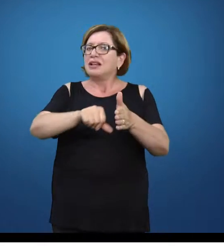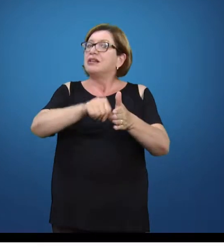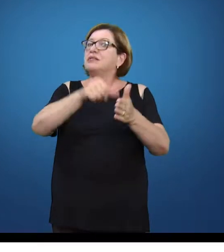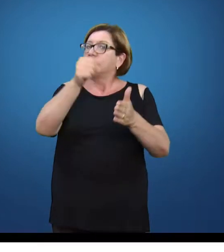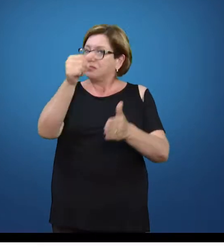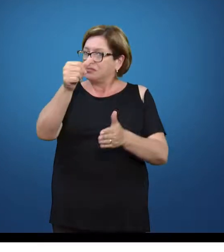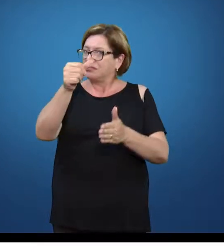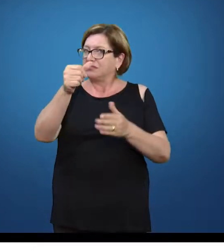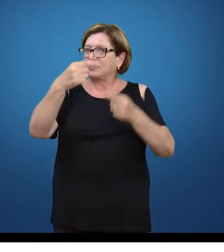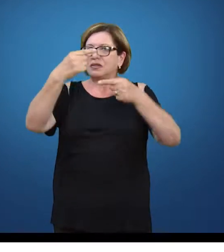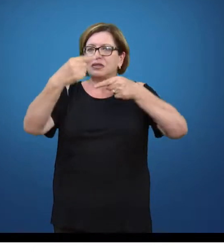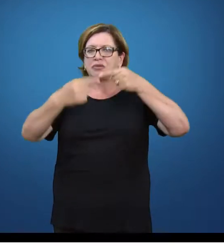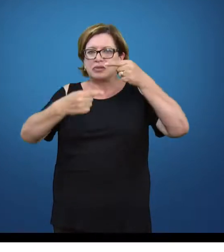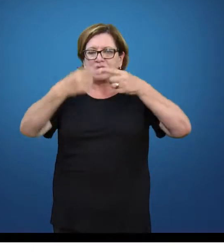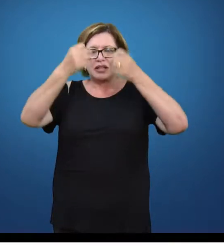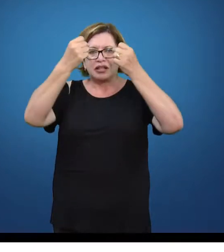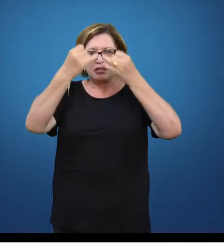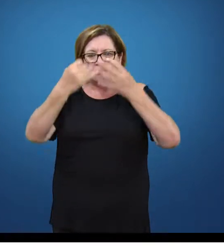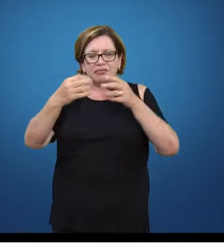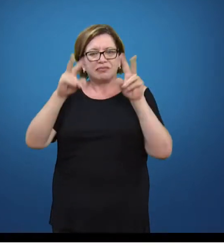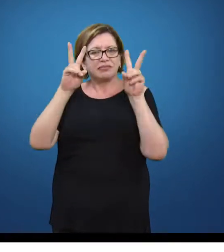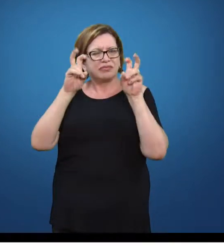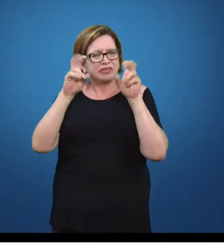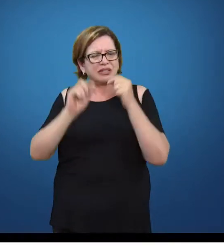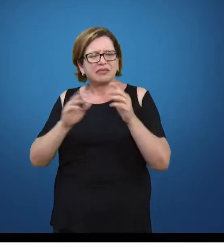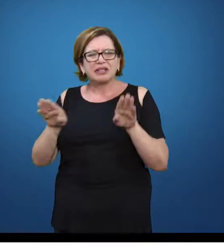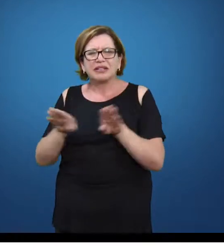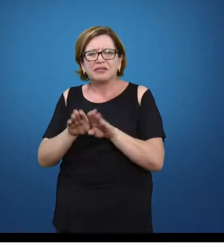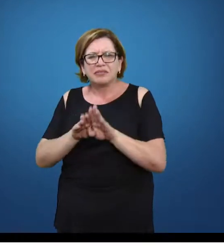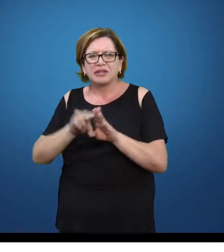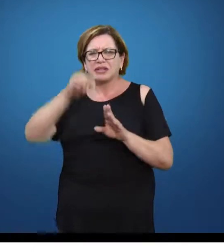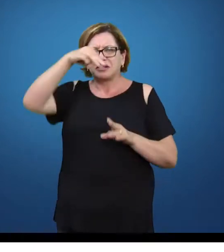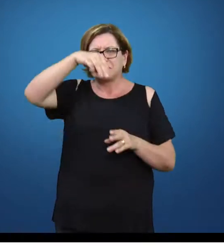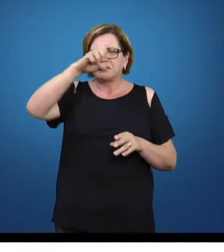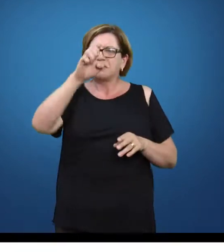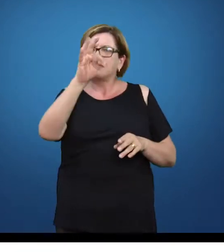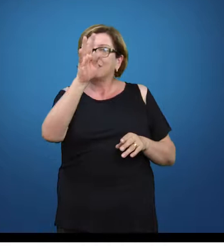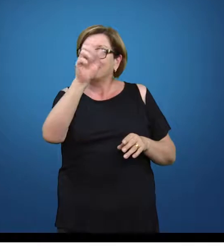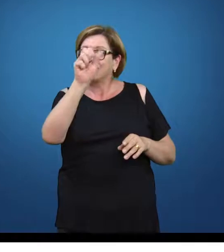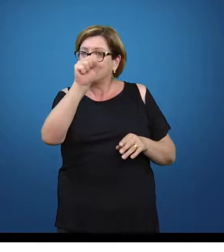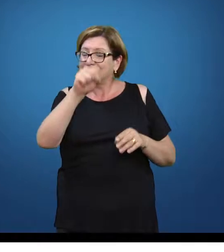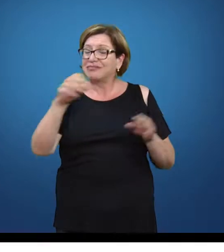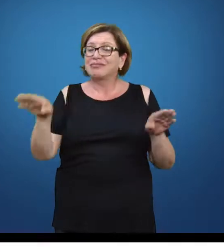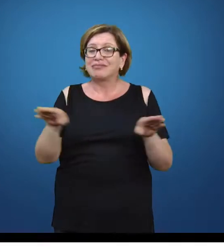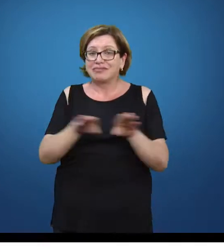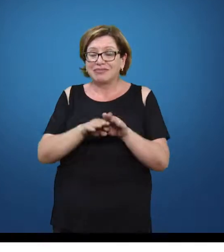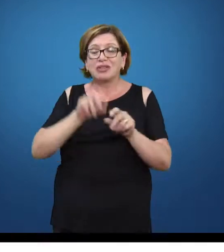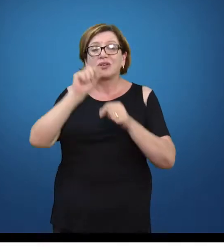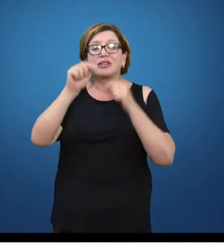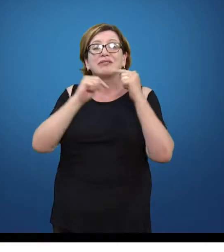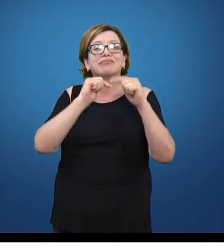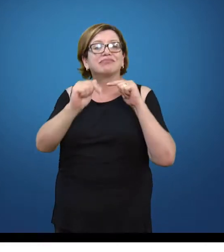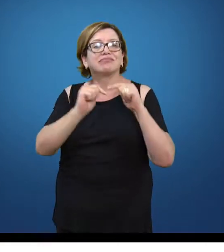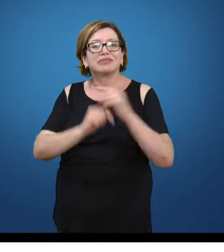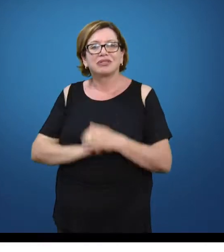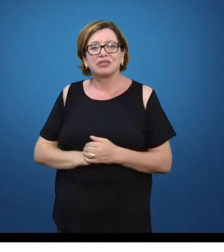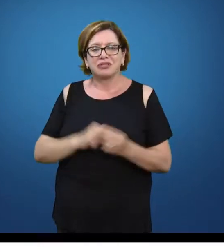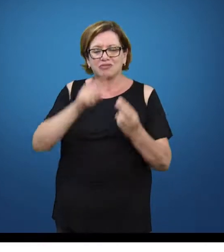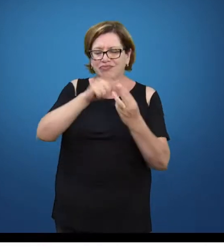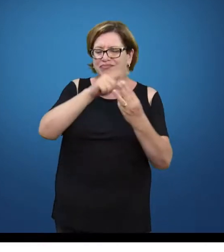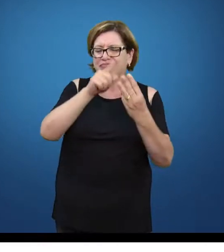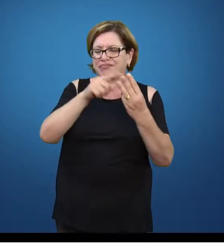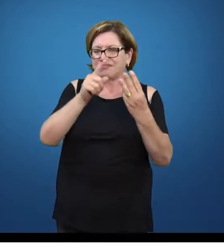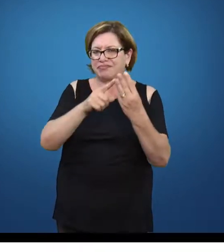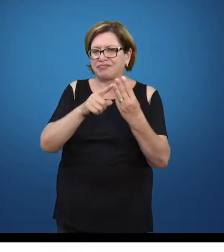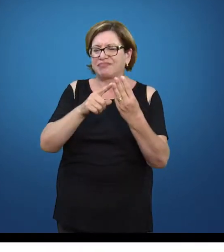ela define conteúdos, metas e ações. Então, ao definir conteúdo, metas